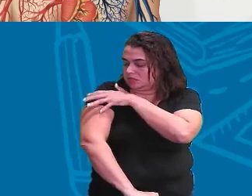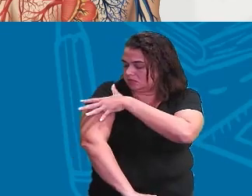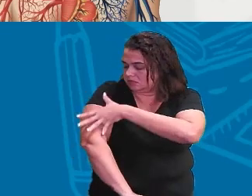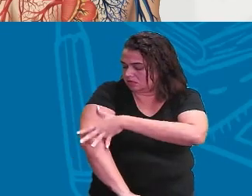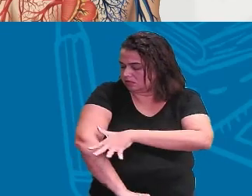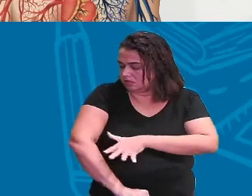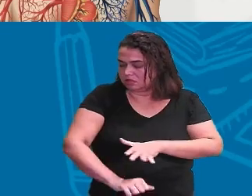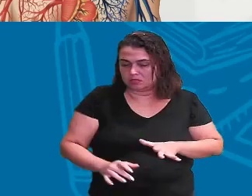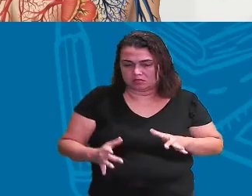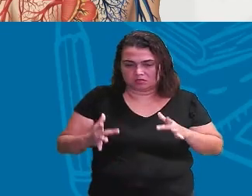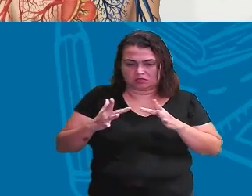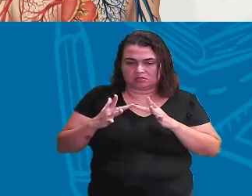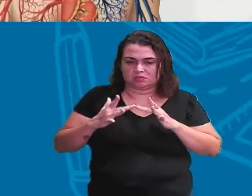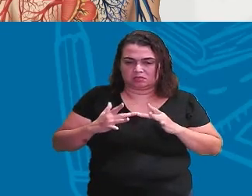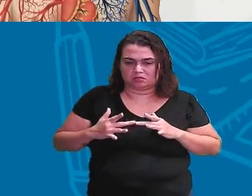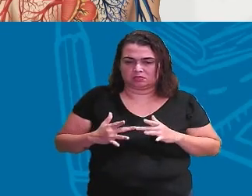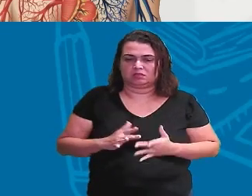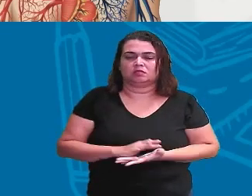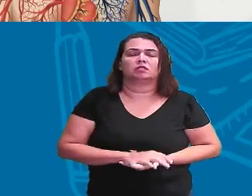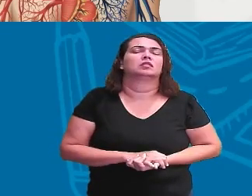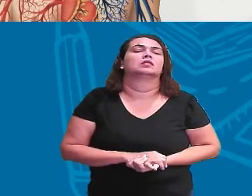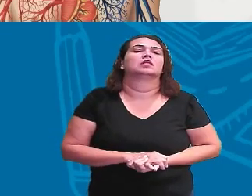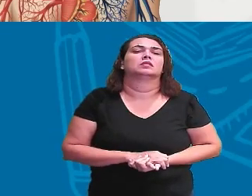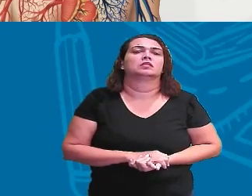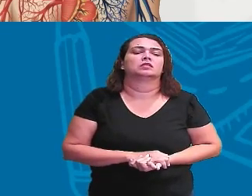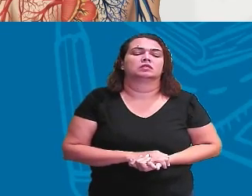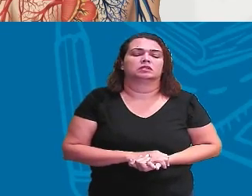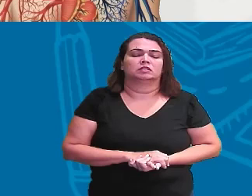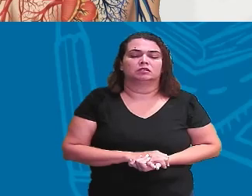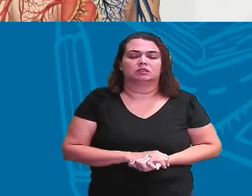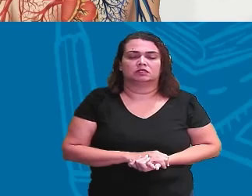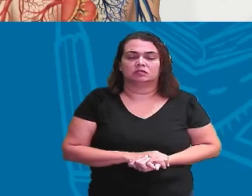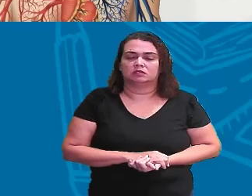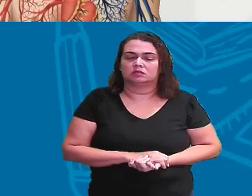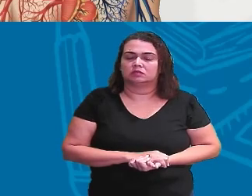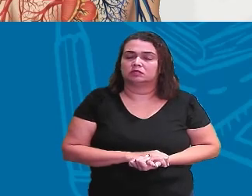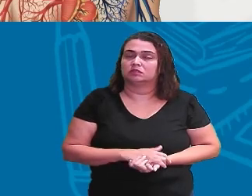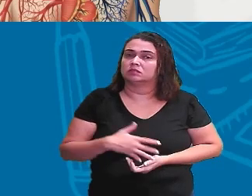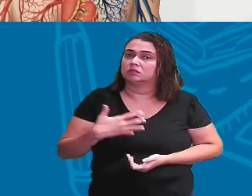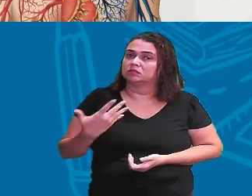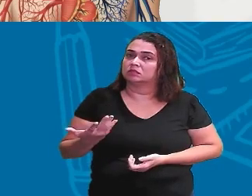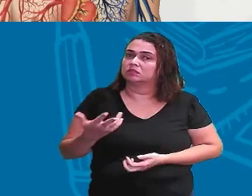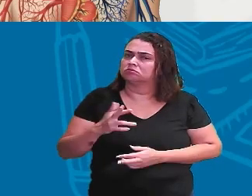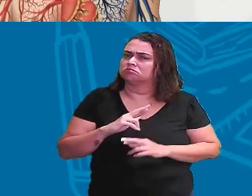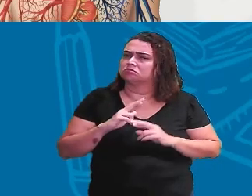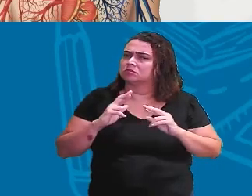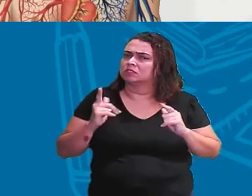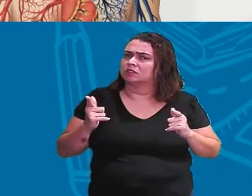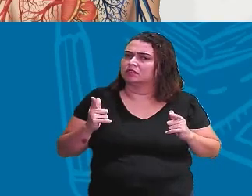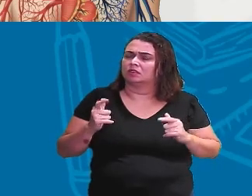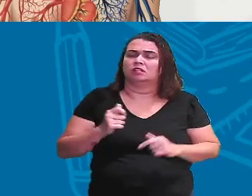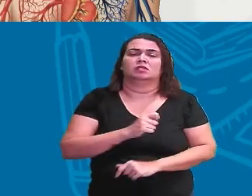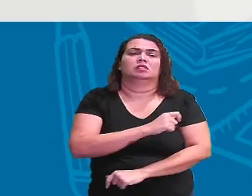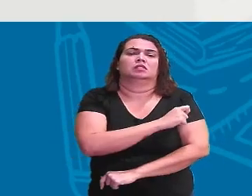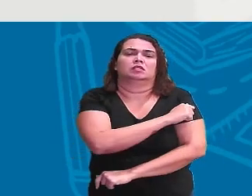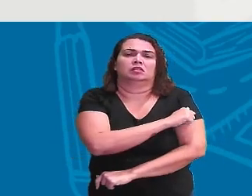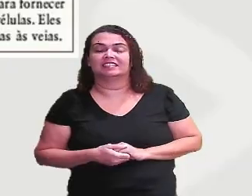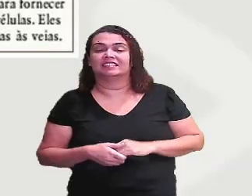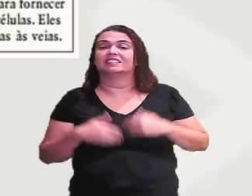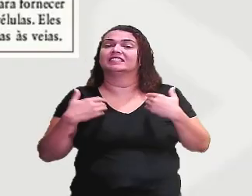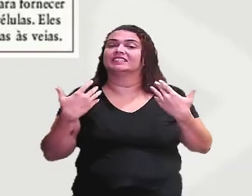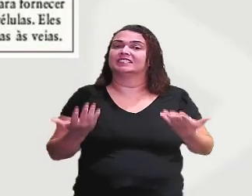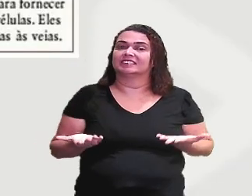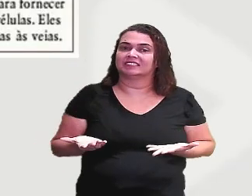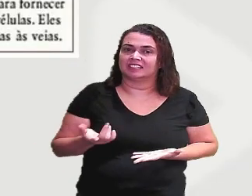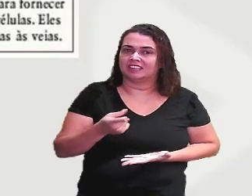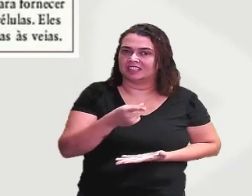né, realizando aí essas trocas, tá certo? Então, o que os diferenciam das artérias e das veias?